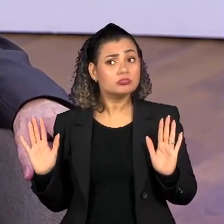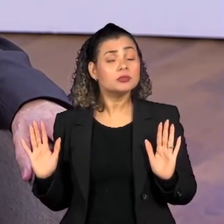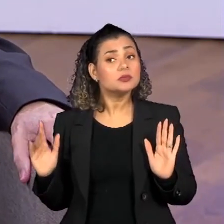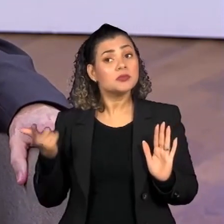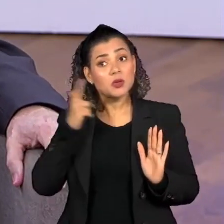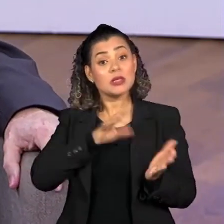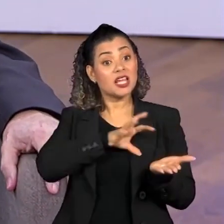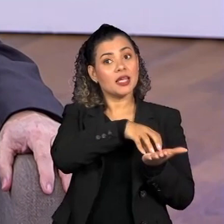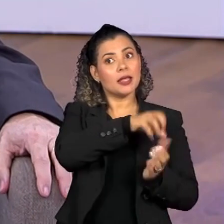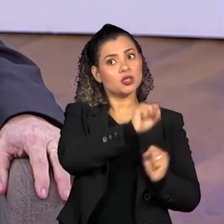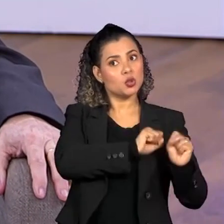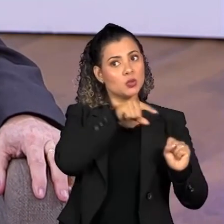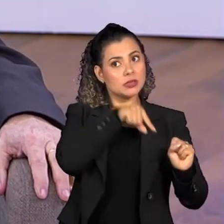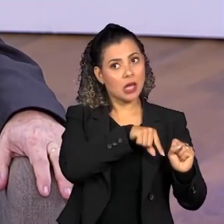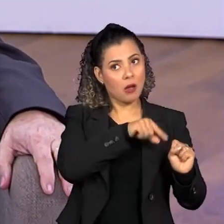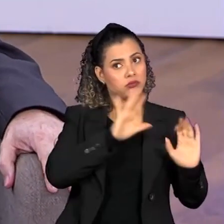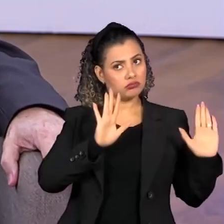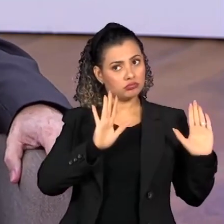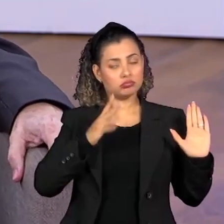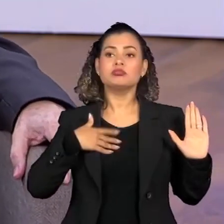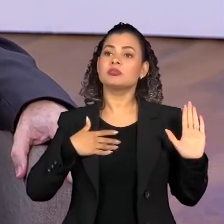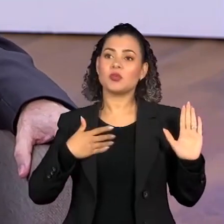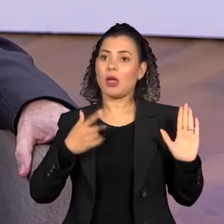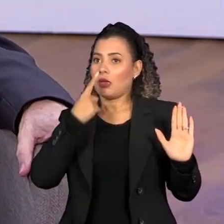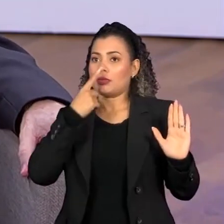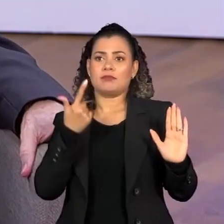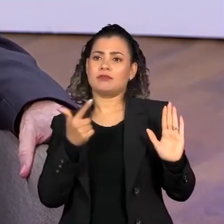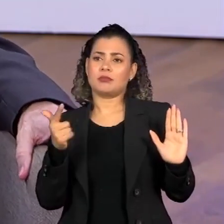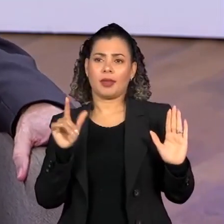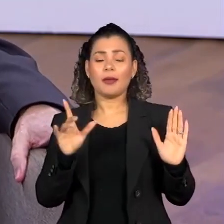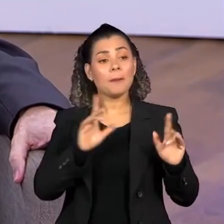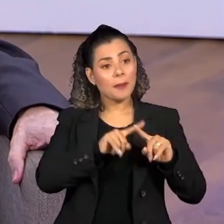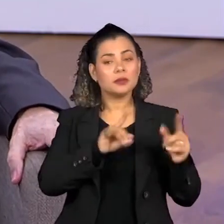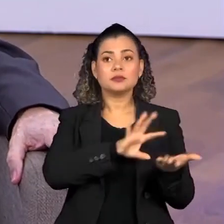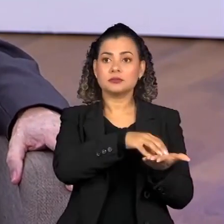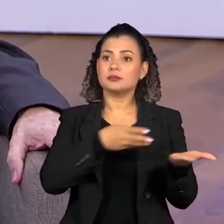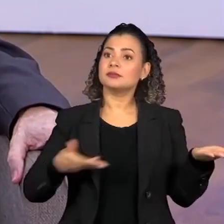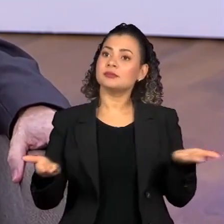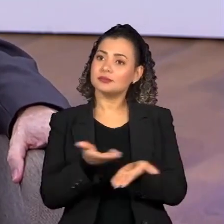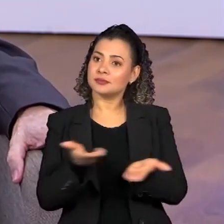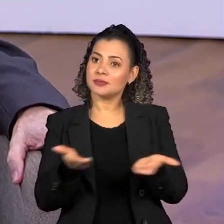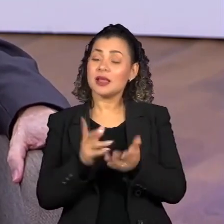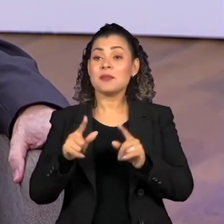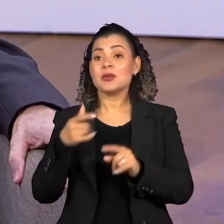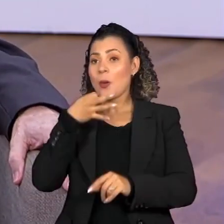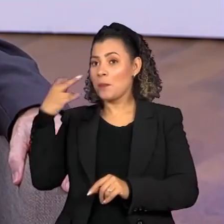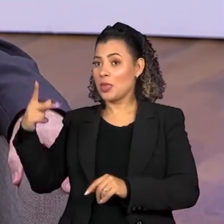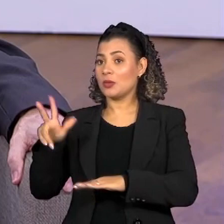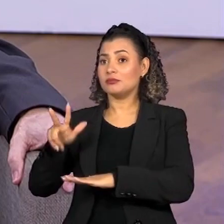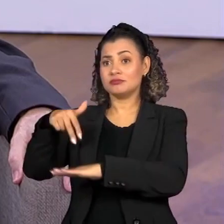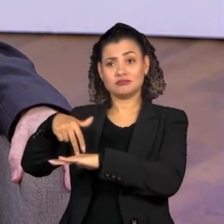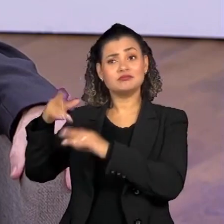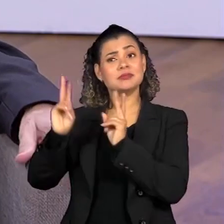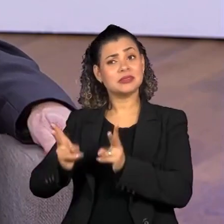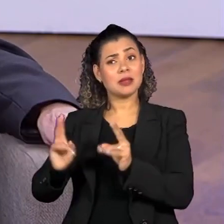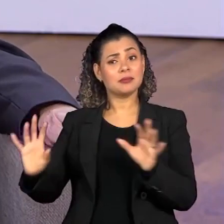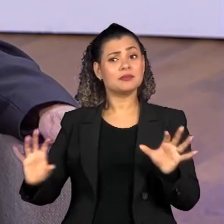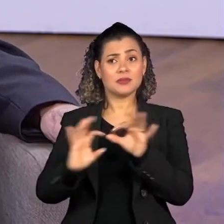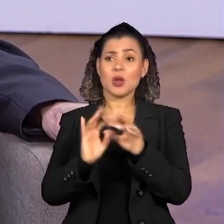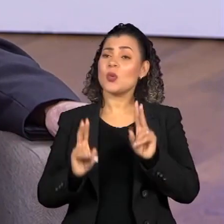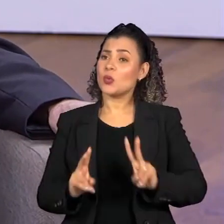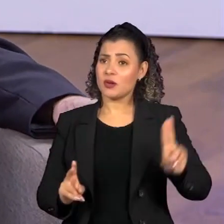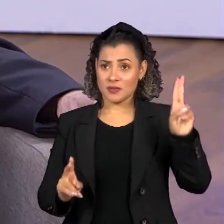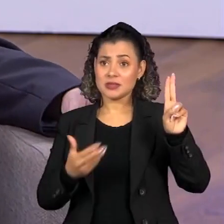é institucional muito claro e eu diria que a mesma posição ele tem adotado com as